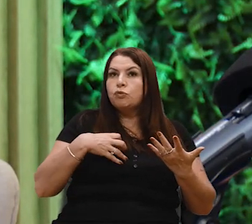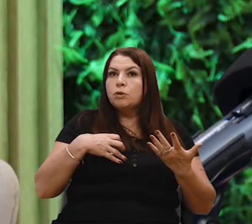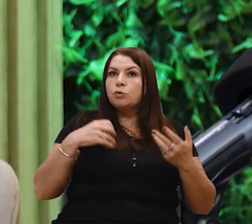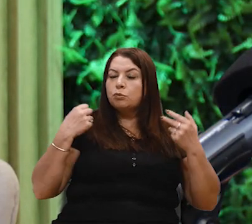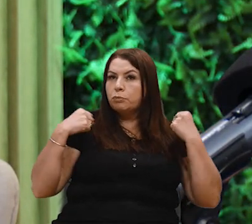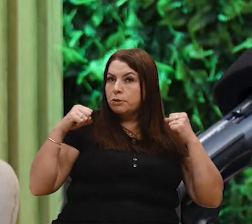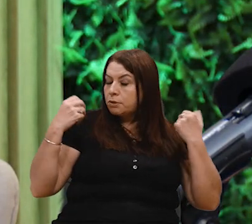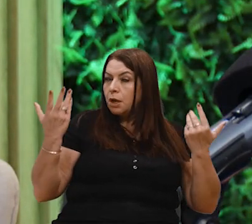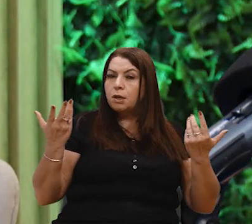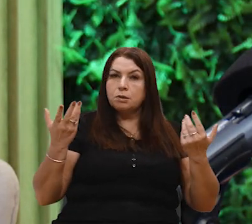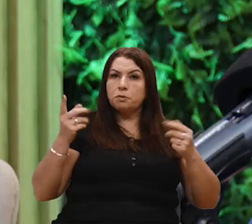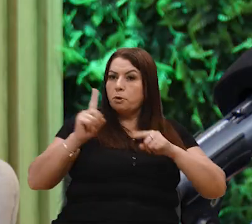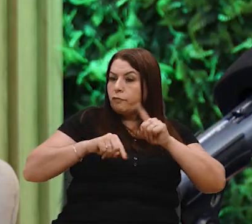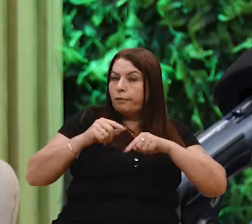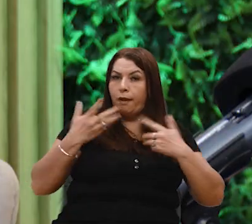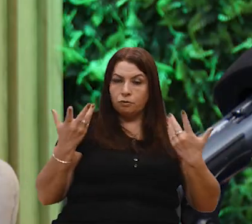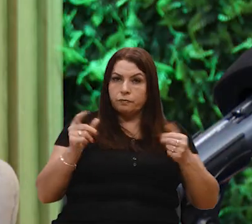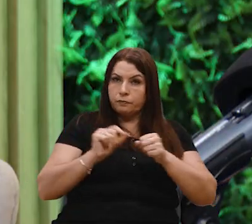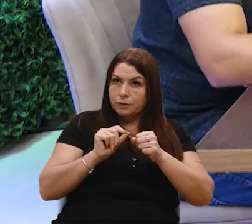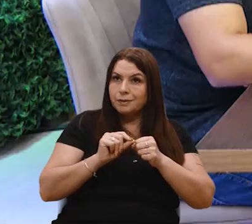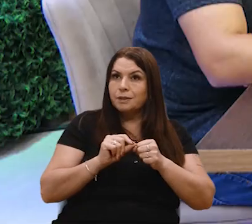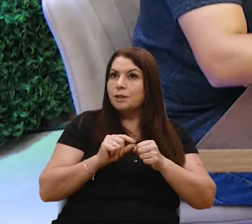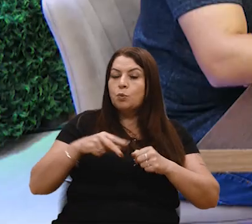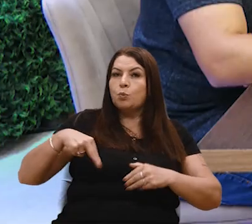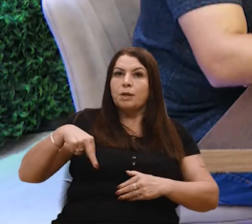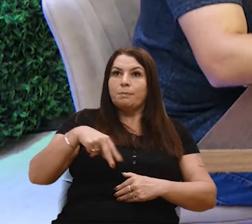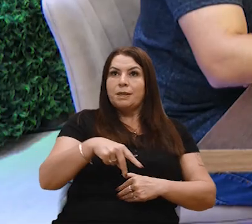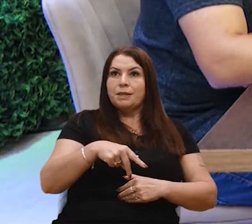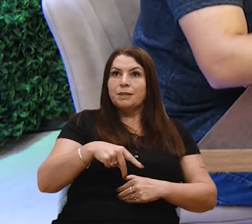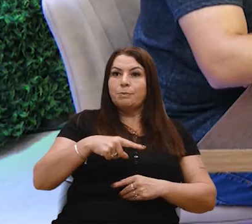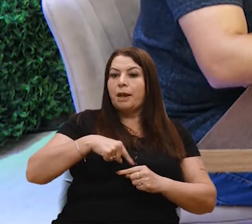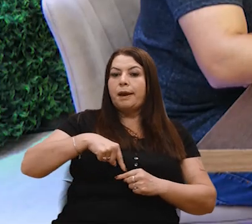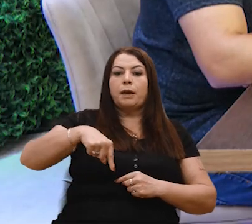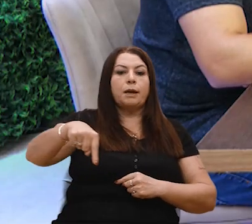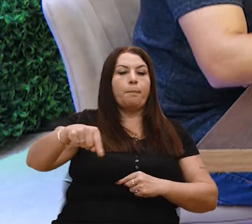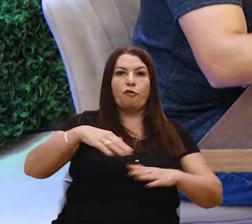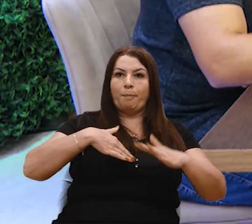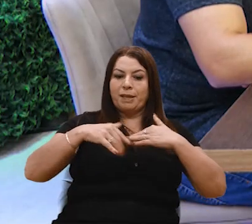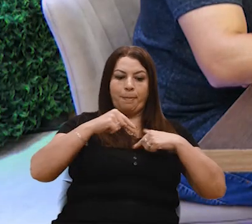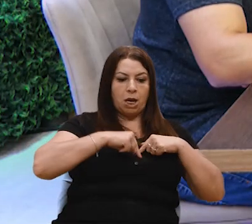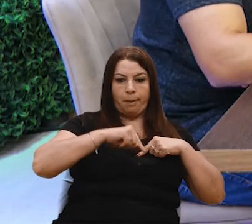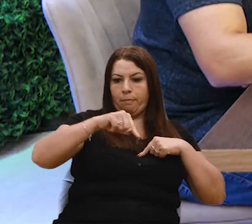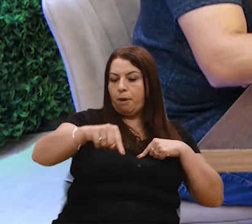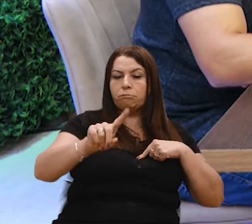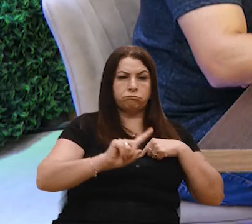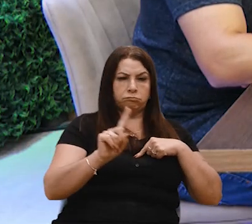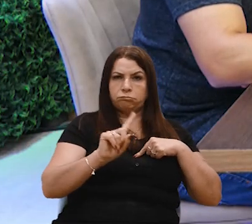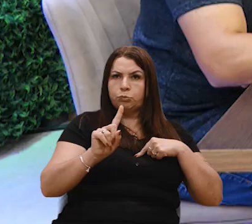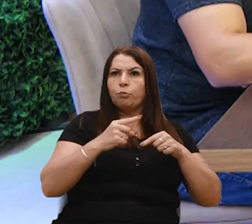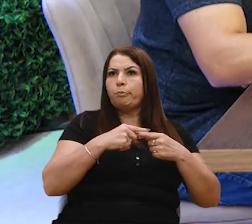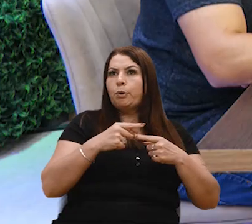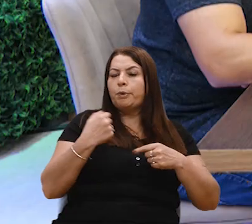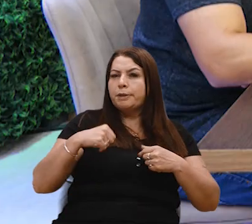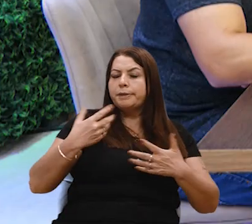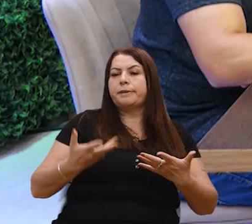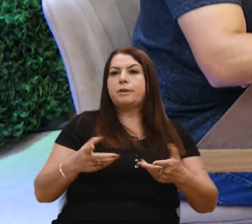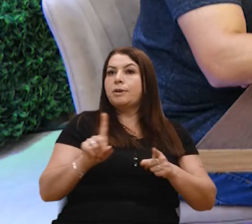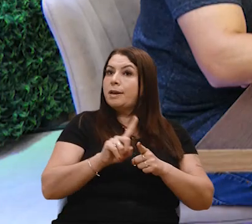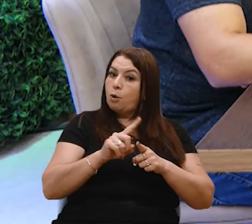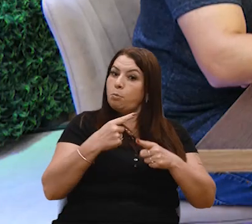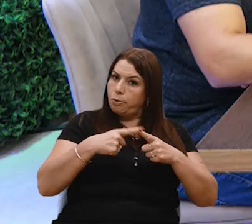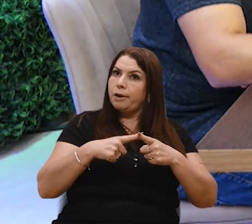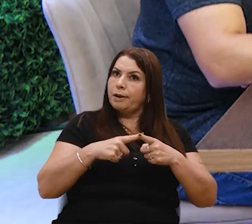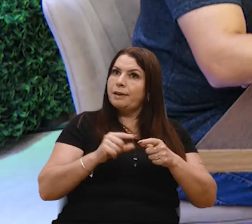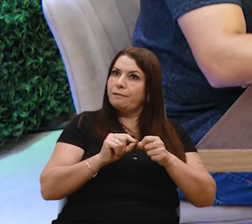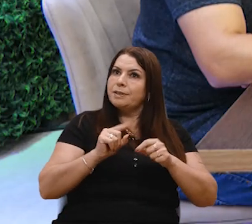como um formato de um exercício físico, exato, de uma atividade né? física. Ela não está caminhando porque ela está se deslocando, se movimentando de um local para outro simplesmente por alguma